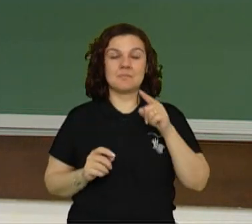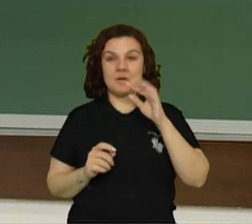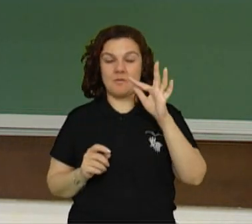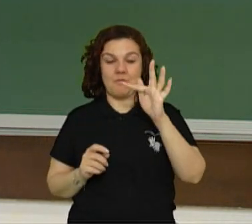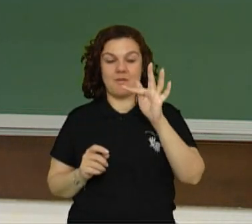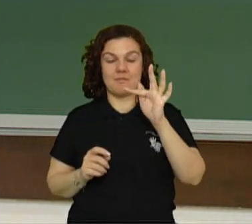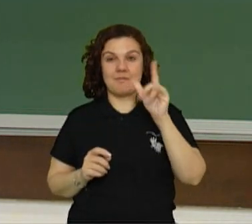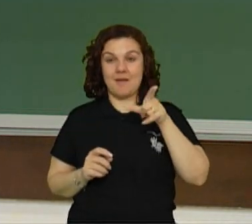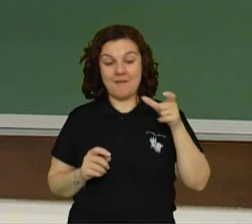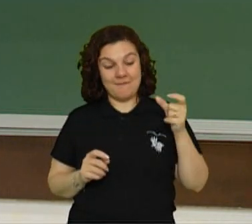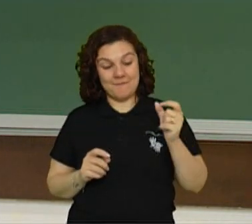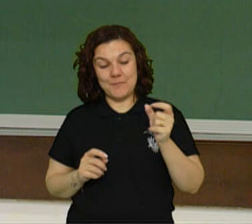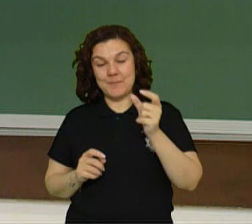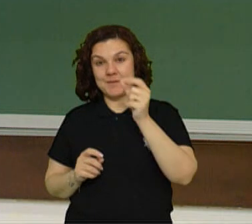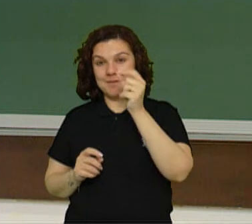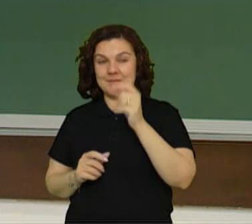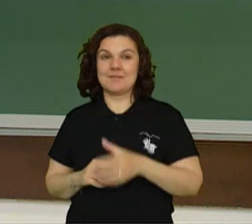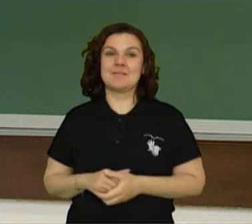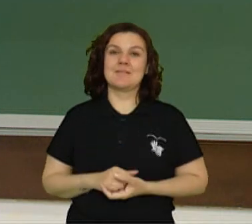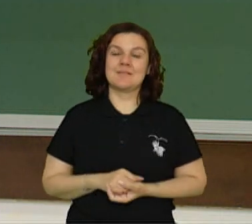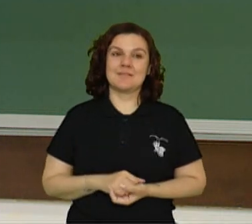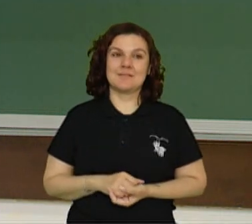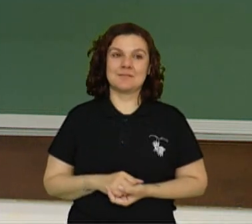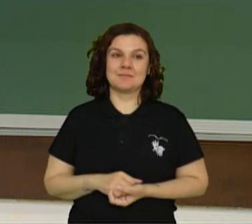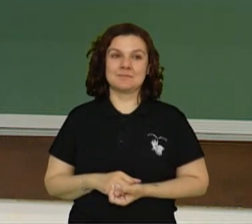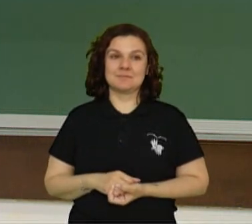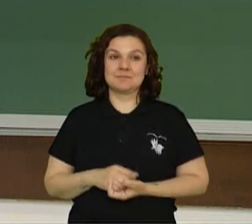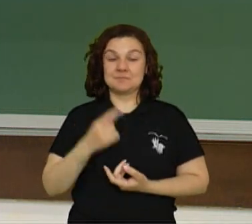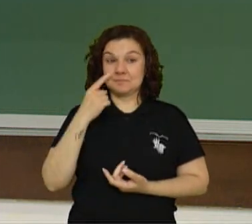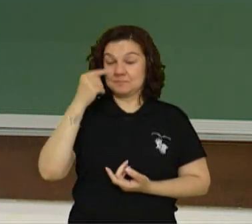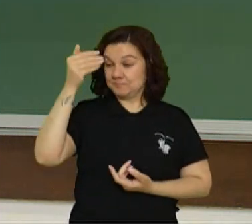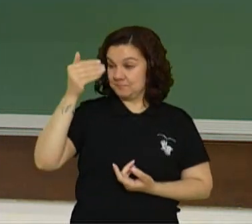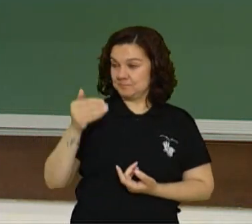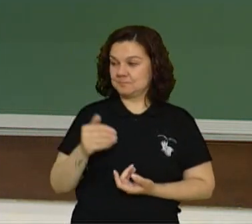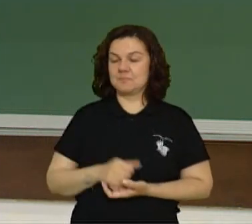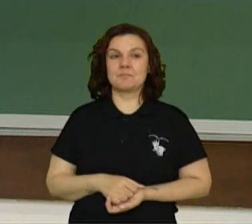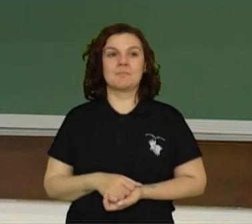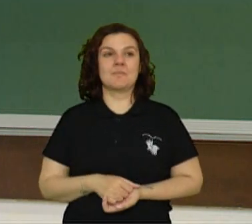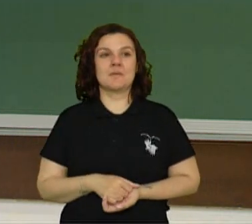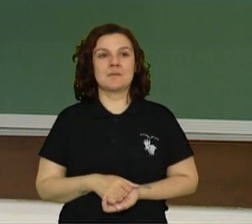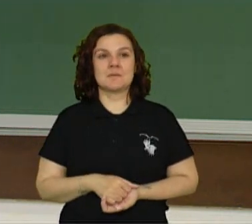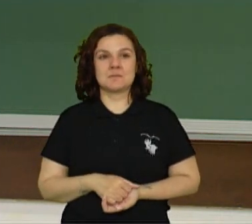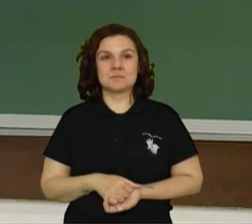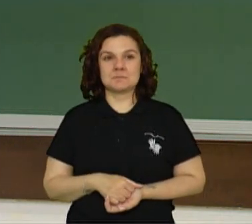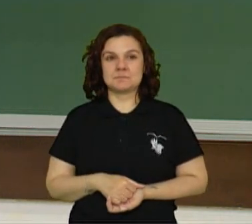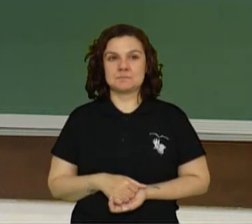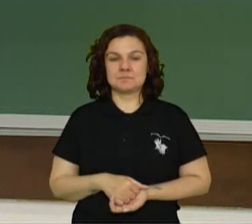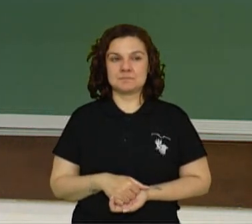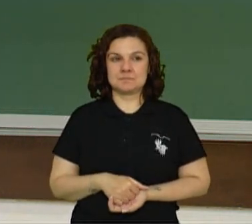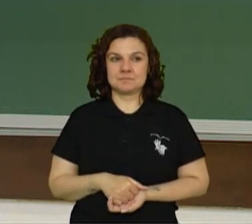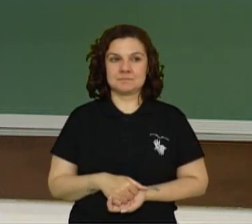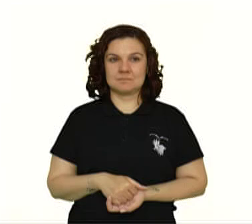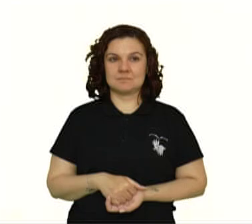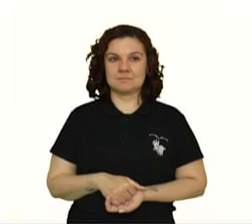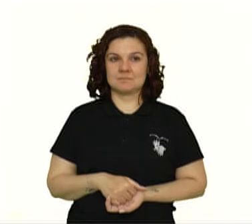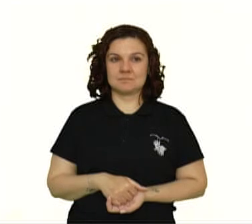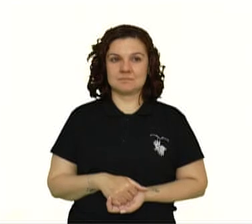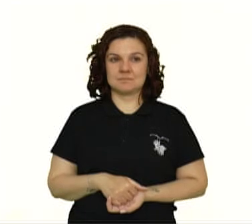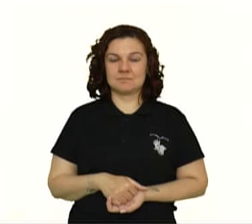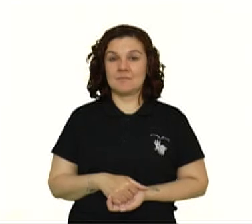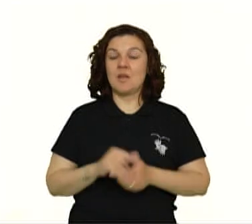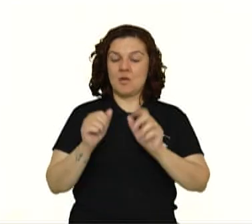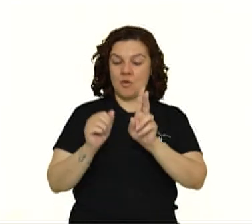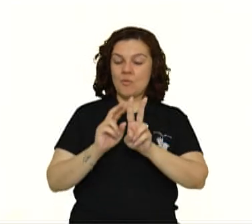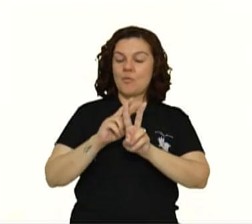caminho da formiga, a medida do nosso cateto e a medida do outro cateto. Teorema de Pitágoras.